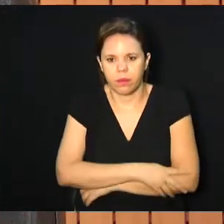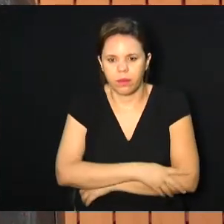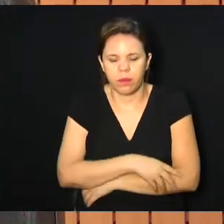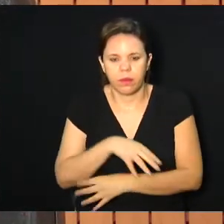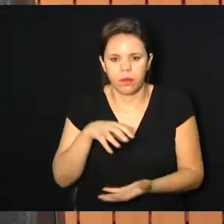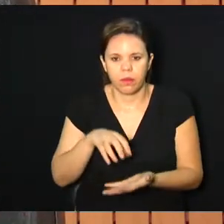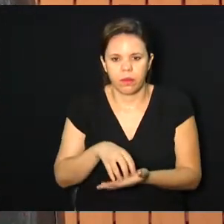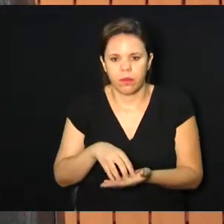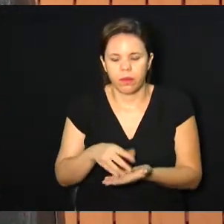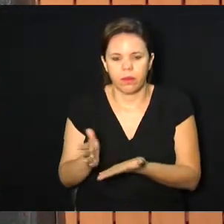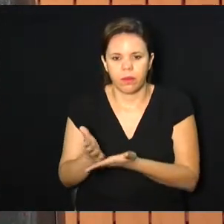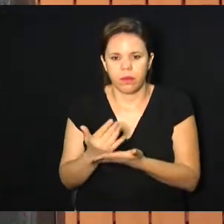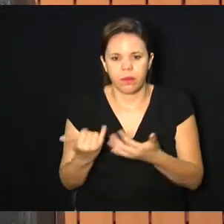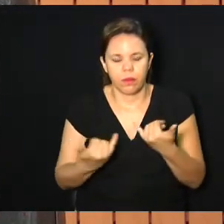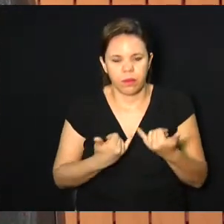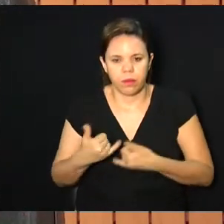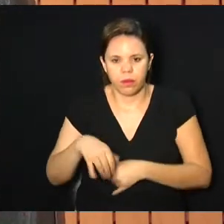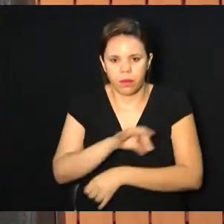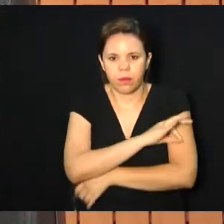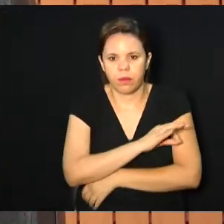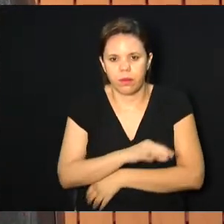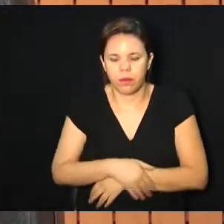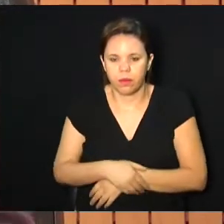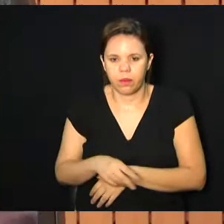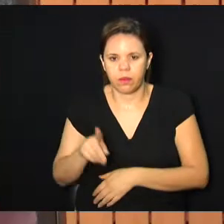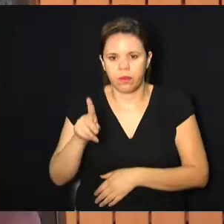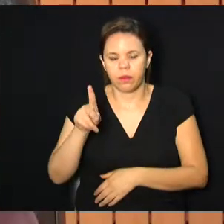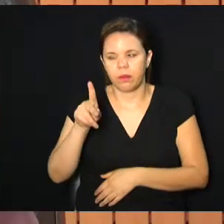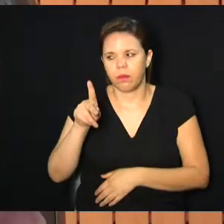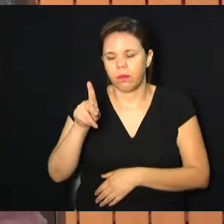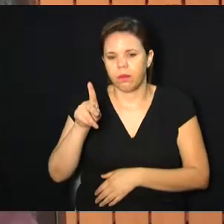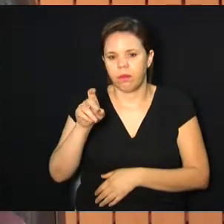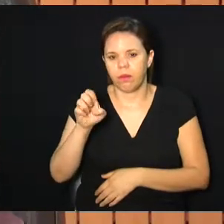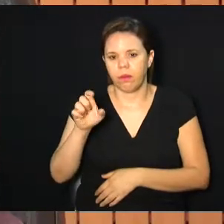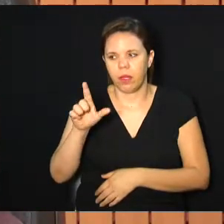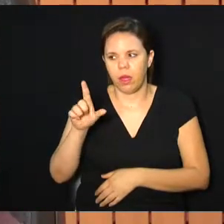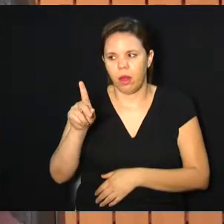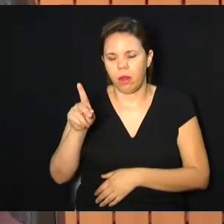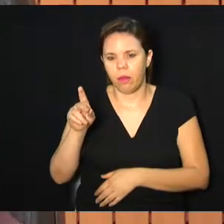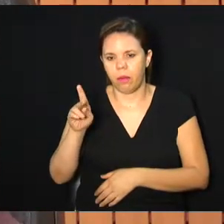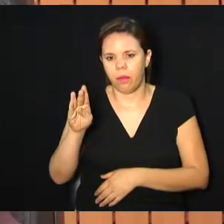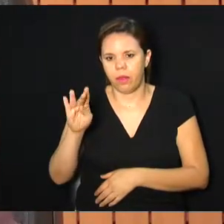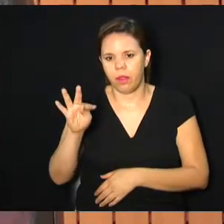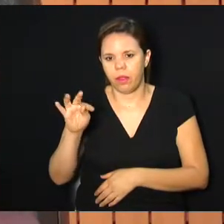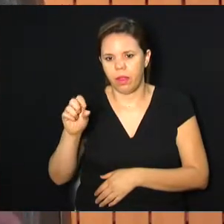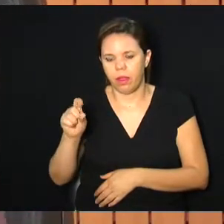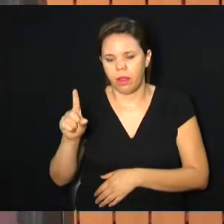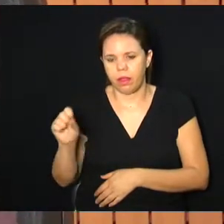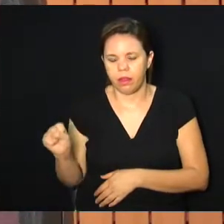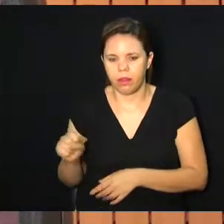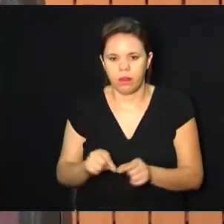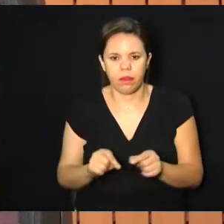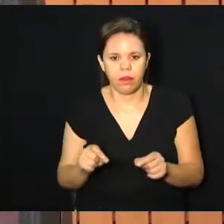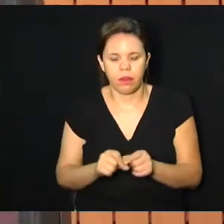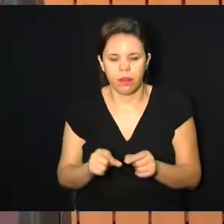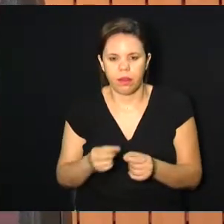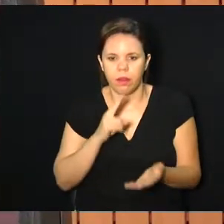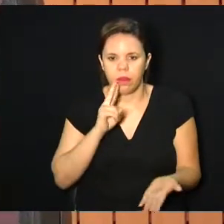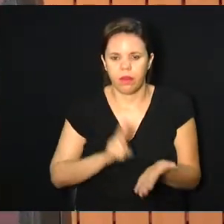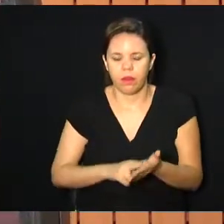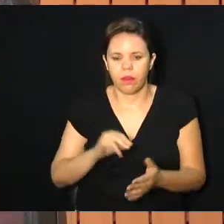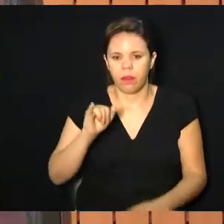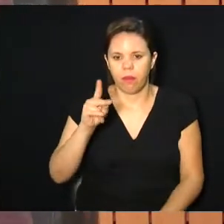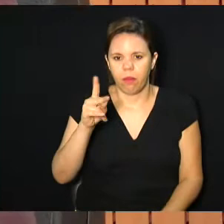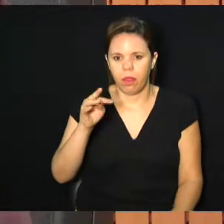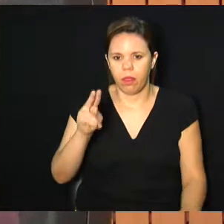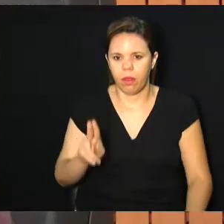de dados da prefeitura que solicitou, chama Pelópida, se não me engano, e na carta do IPTU,